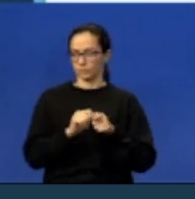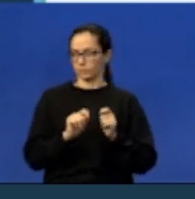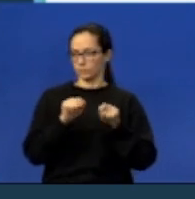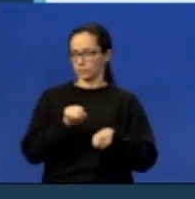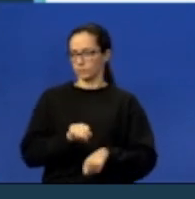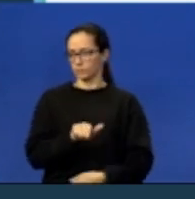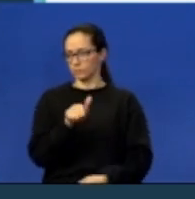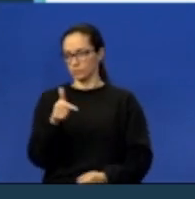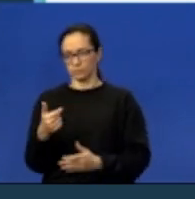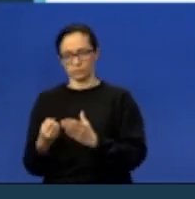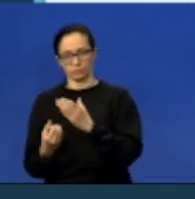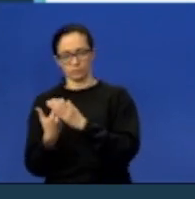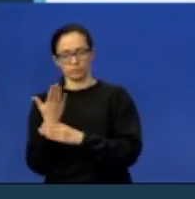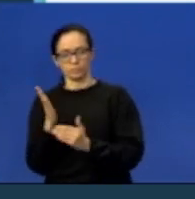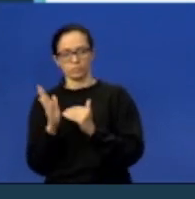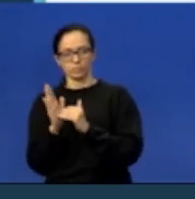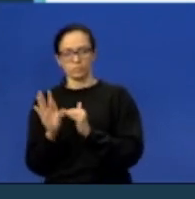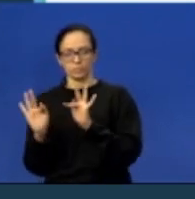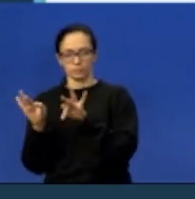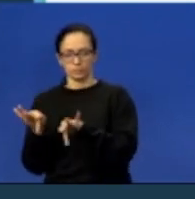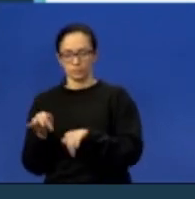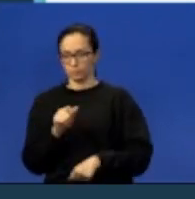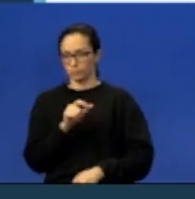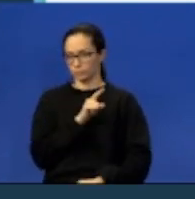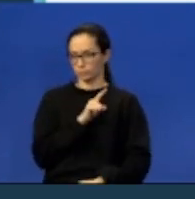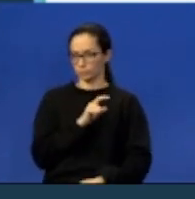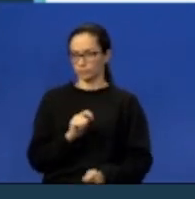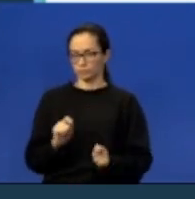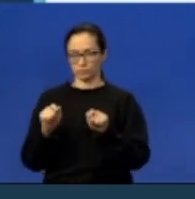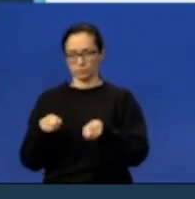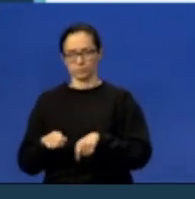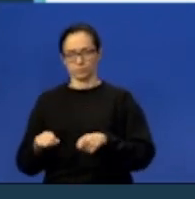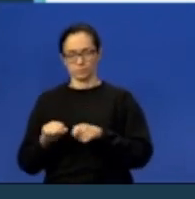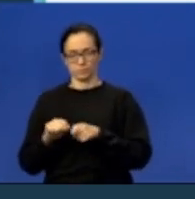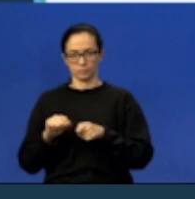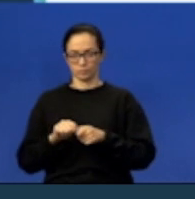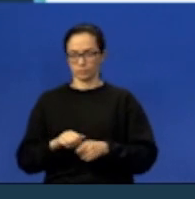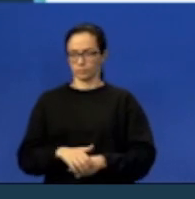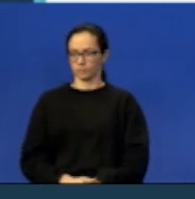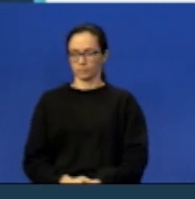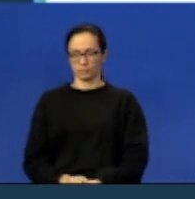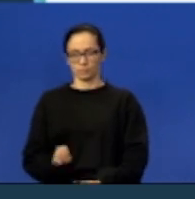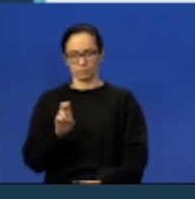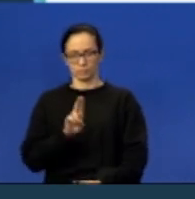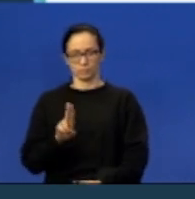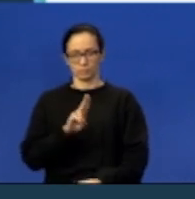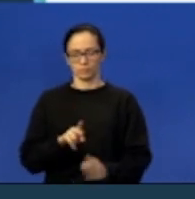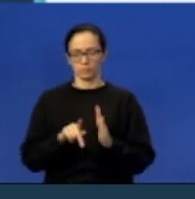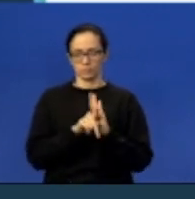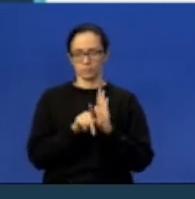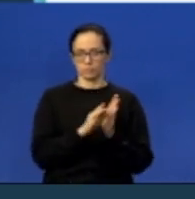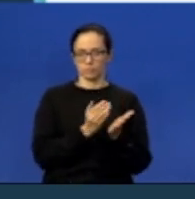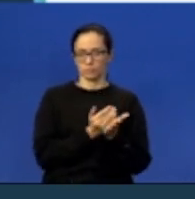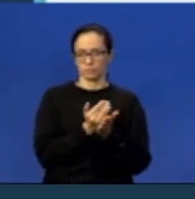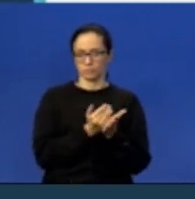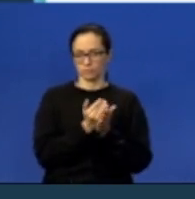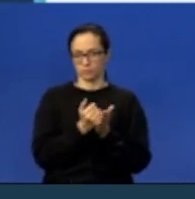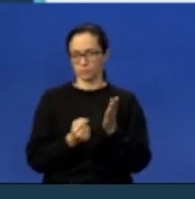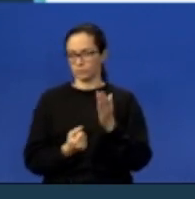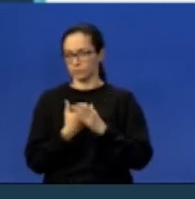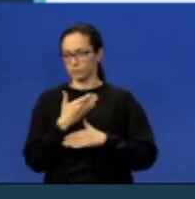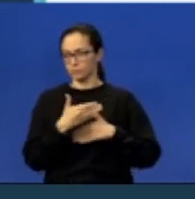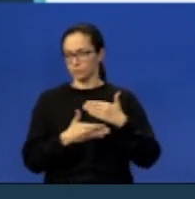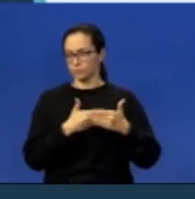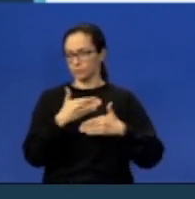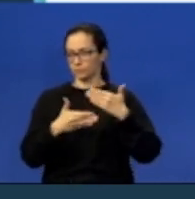e o final, né, da despolarização ventricular com o início do